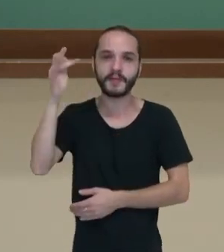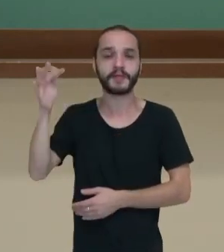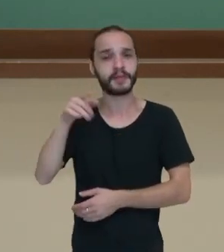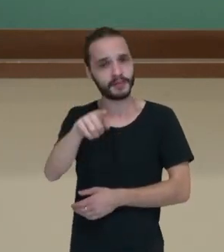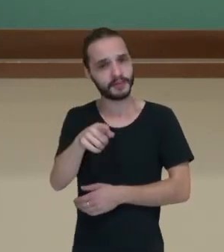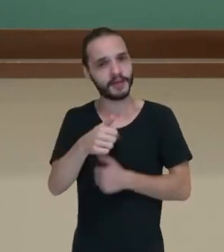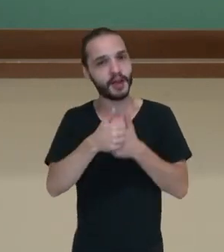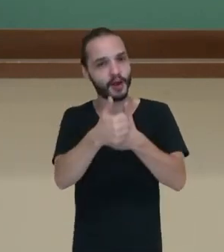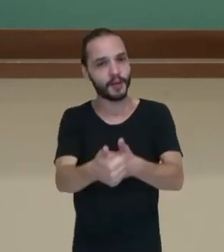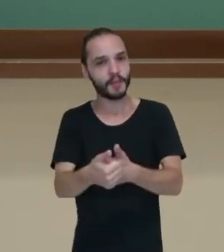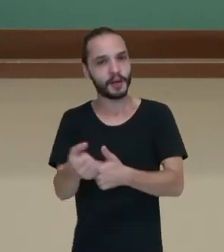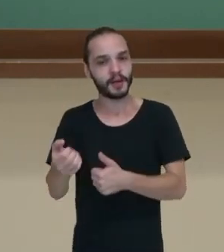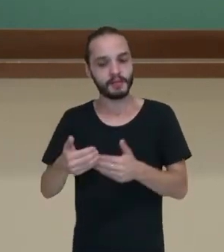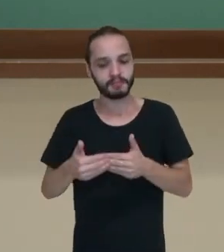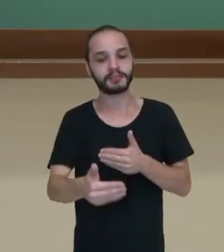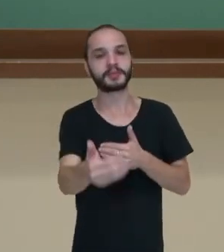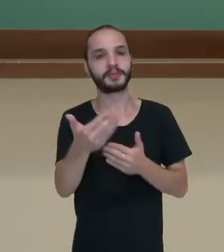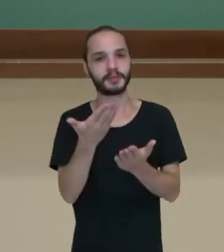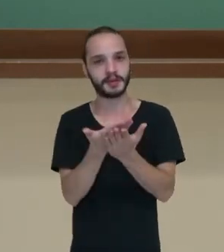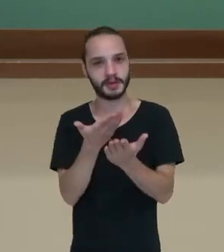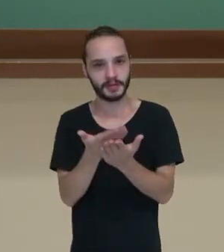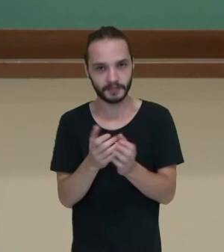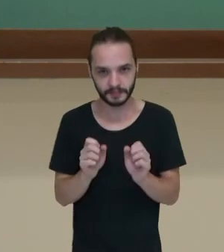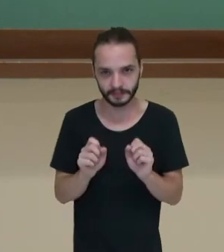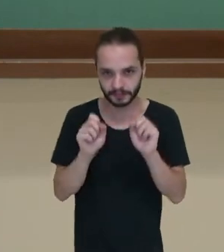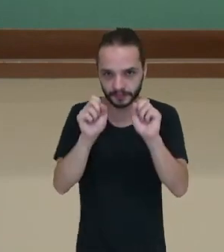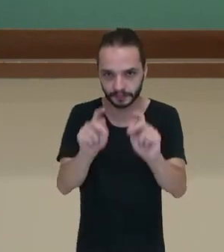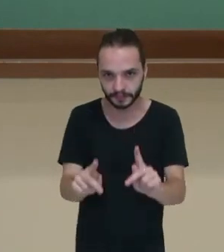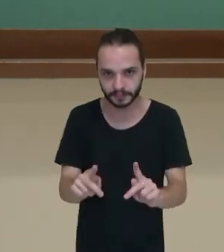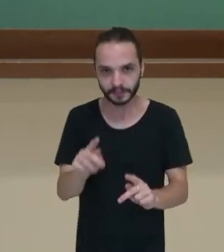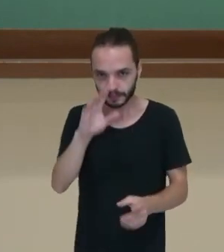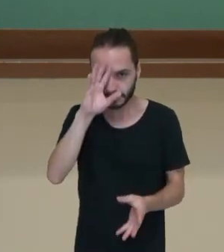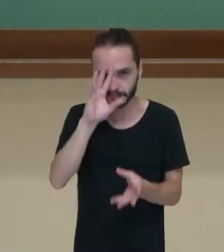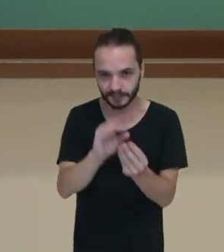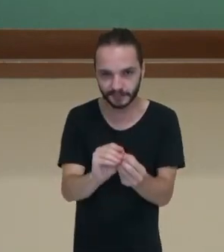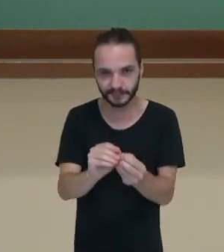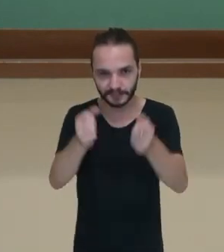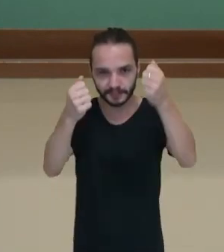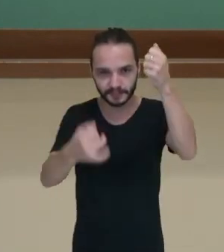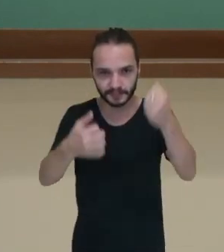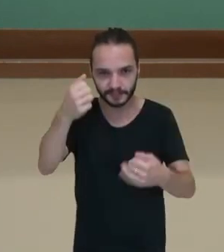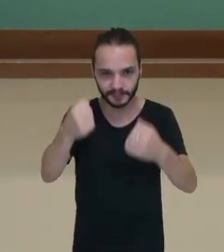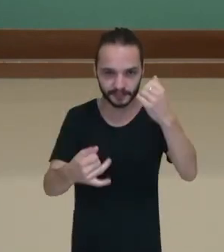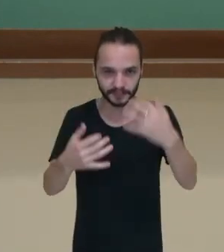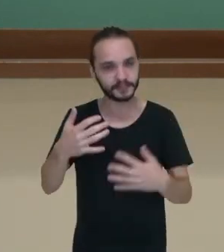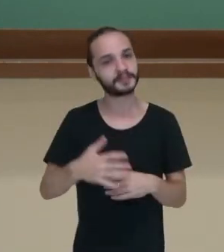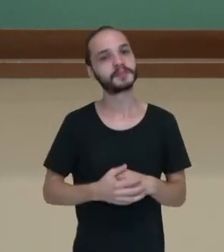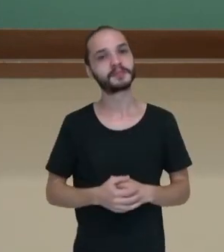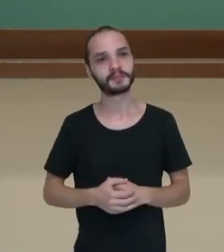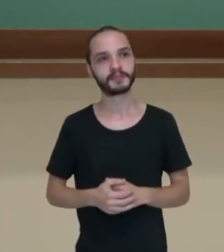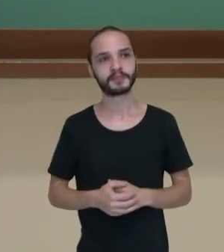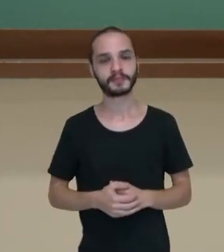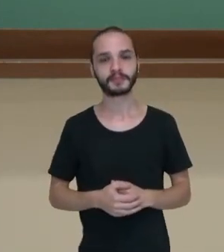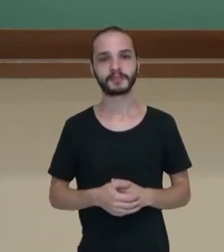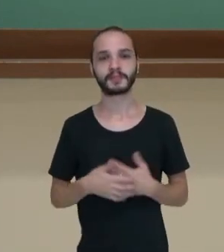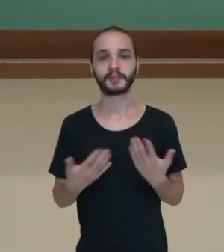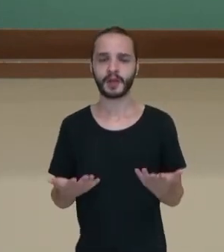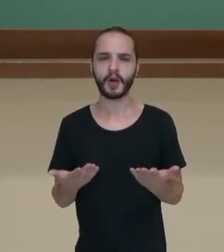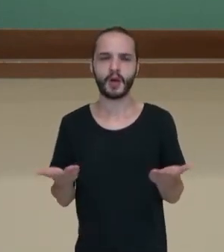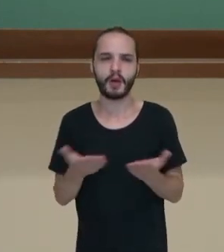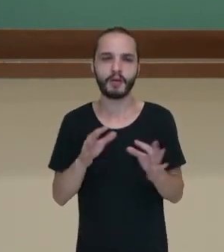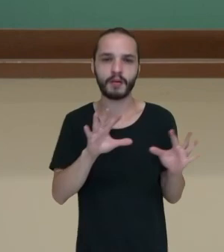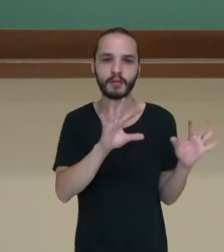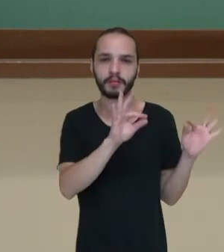aulas. E aí, beleza? Conseguiu entender aqui o que a prof comentou? Vamos